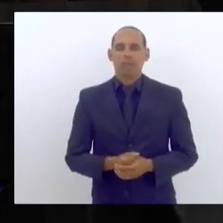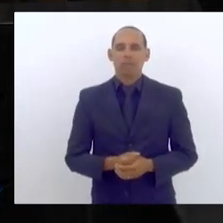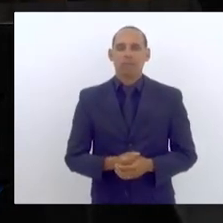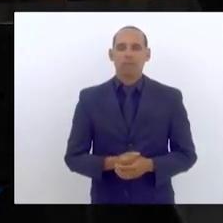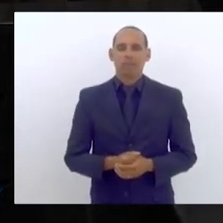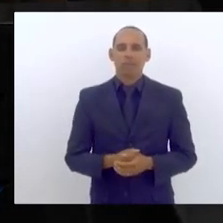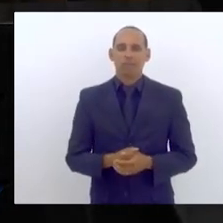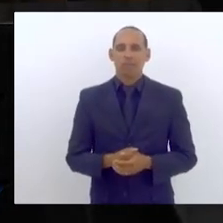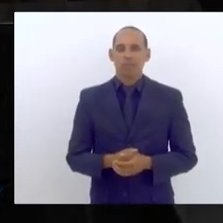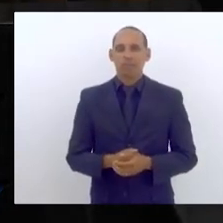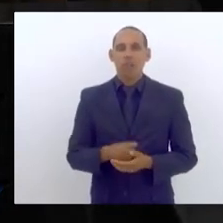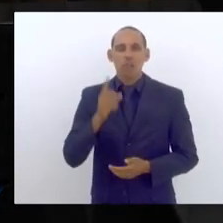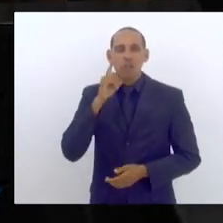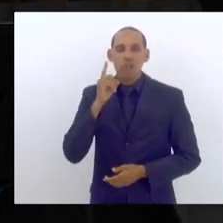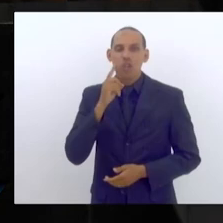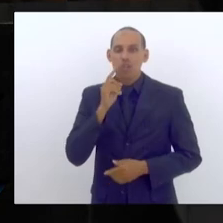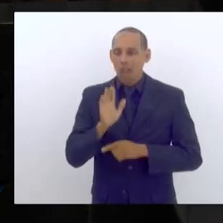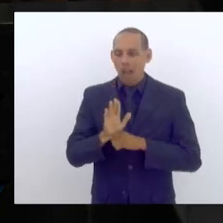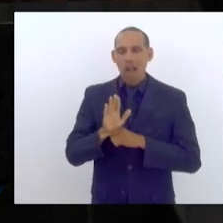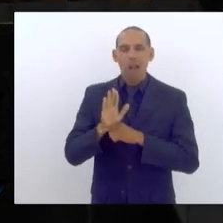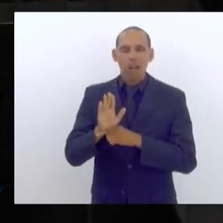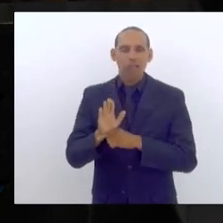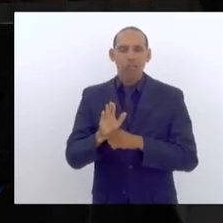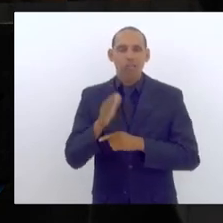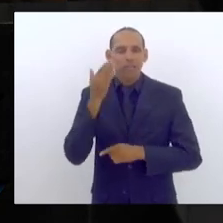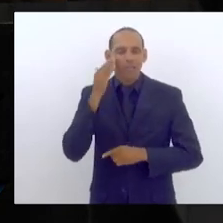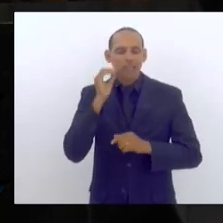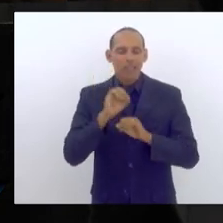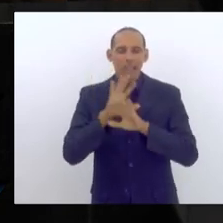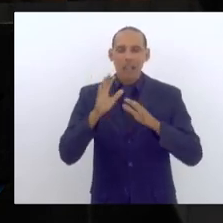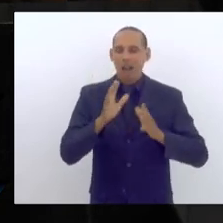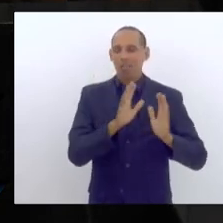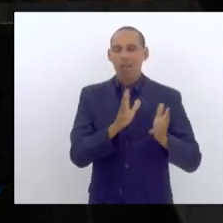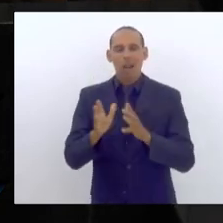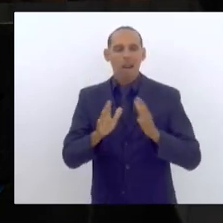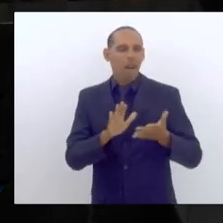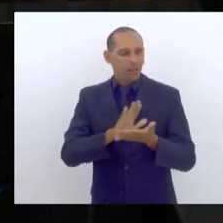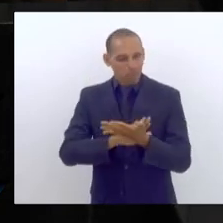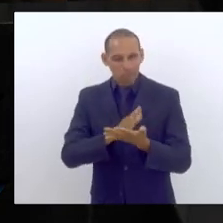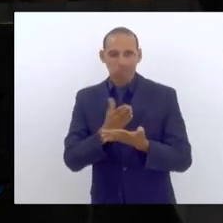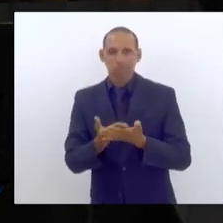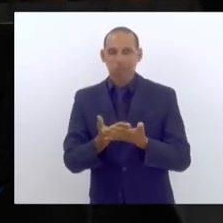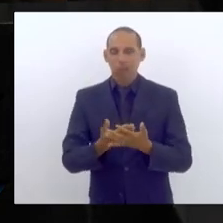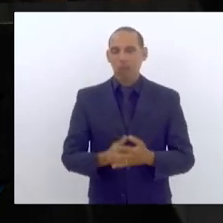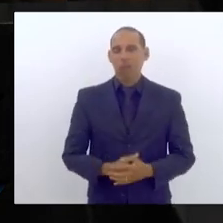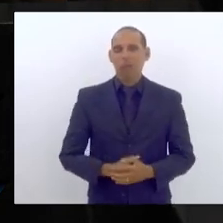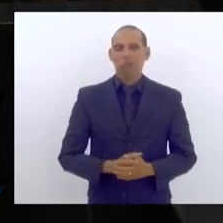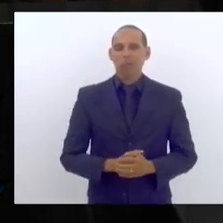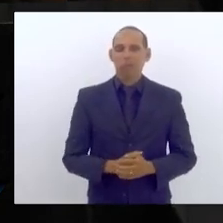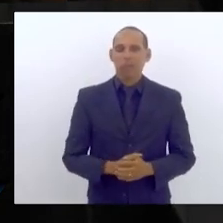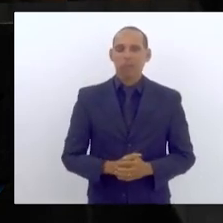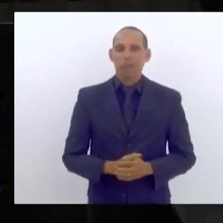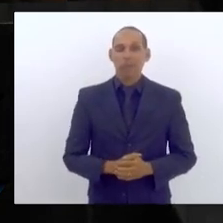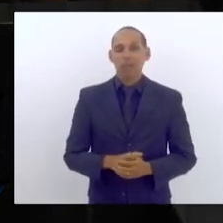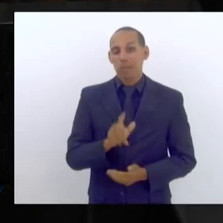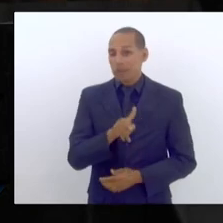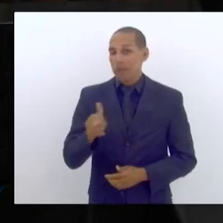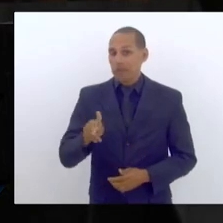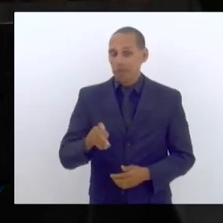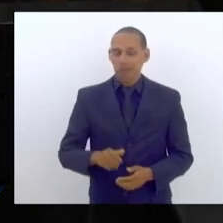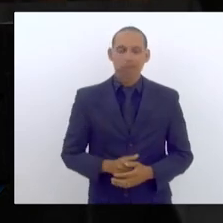que leva a nossa voz aos deficientes auditivos. Senhora